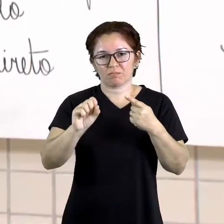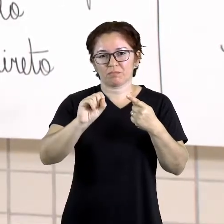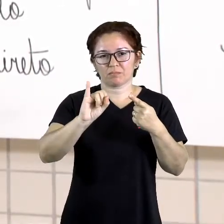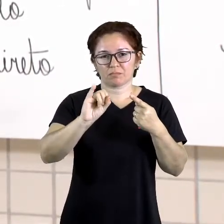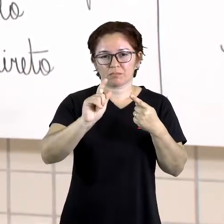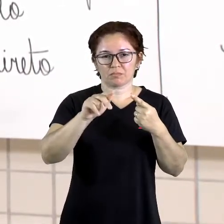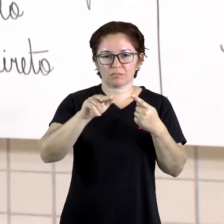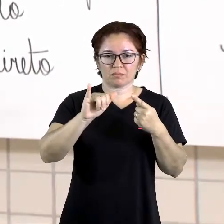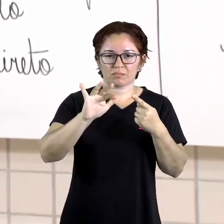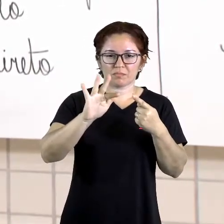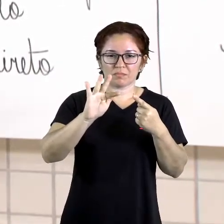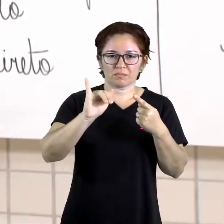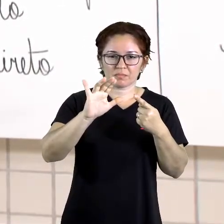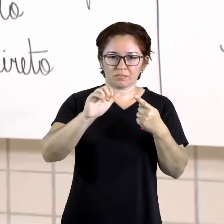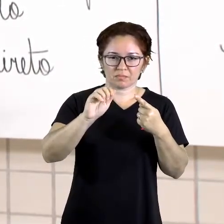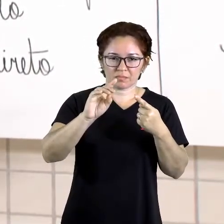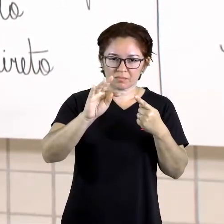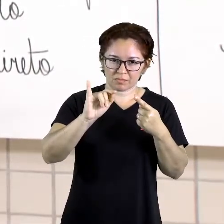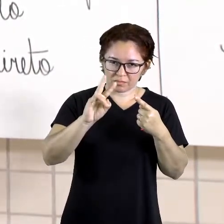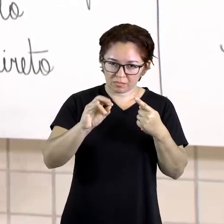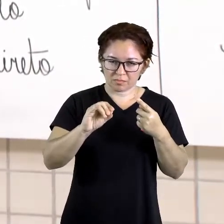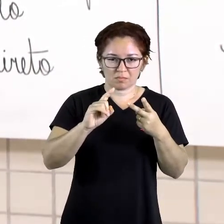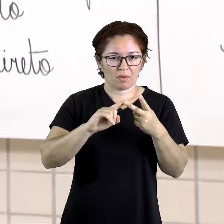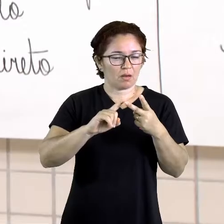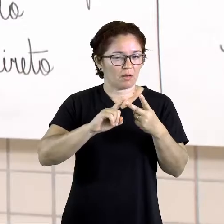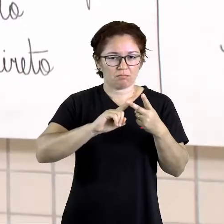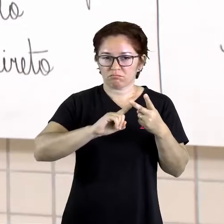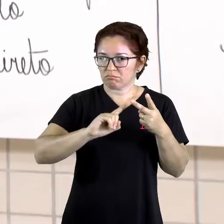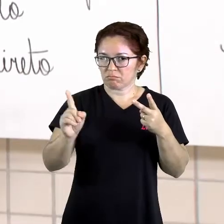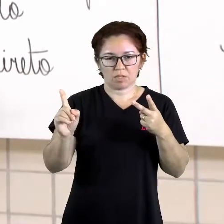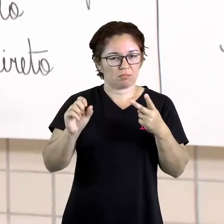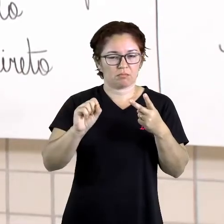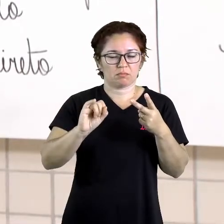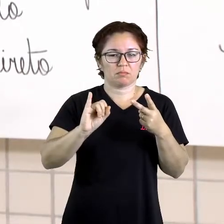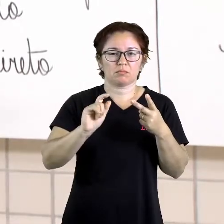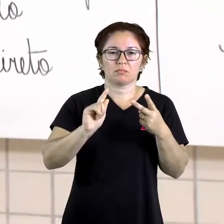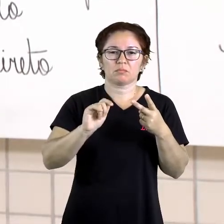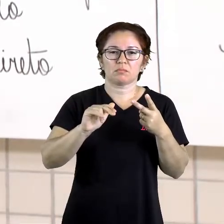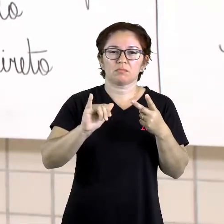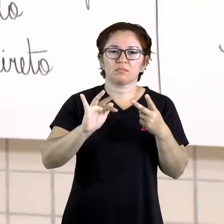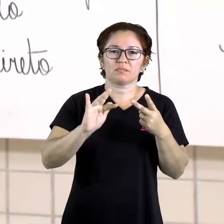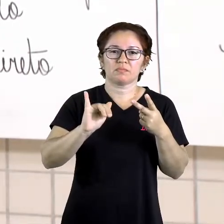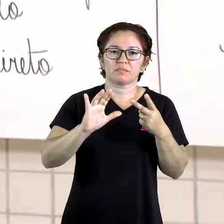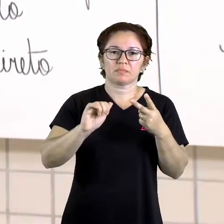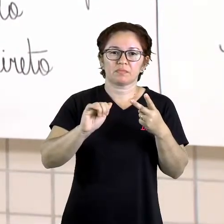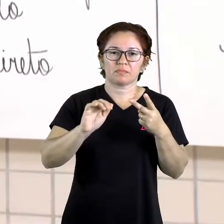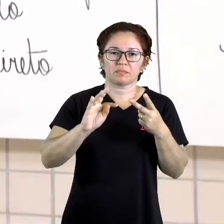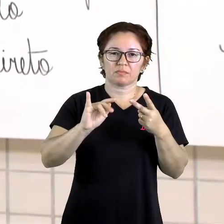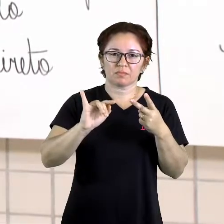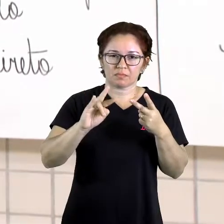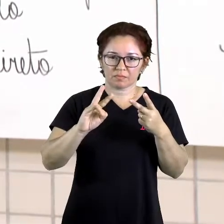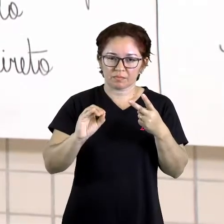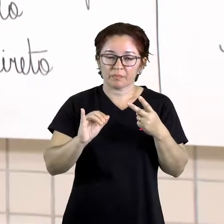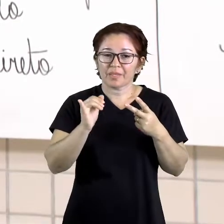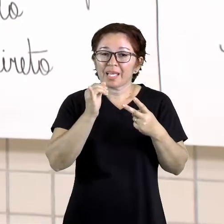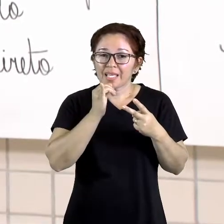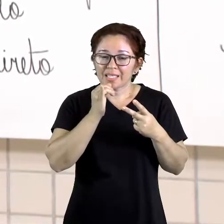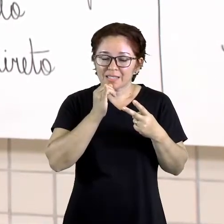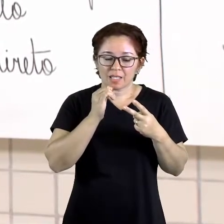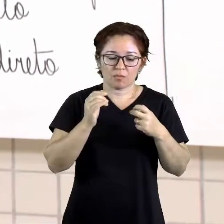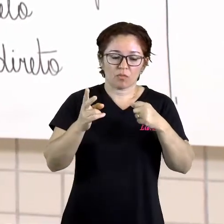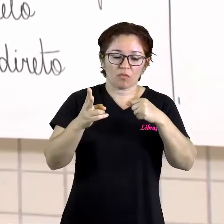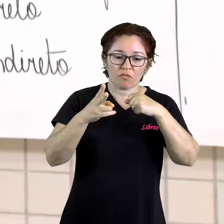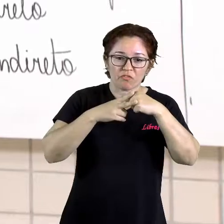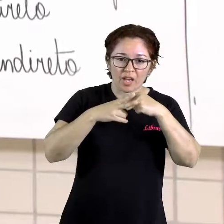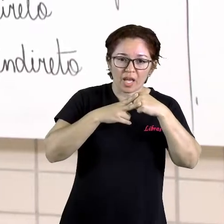que são a mesma coisa. Verbo significativo, verbo de ação. Verbo não significativo, verbo de ligação. O